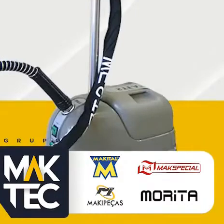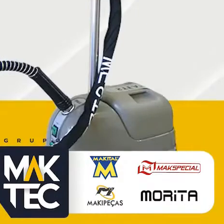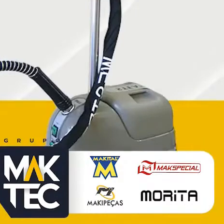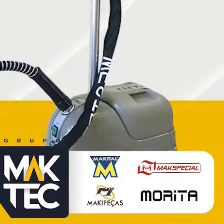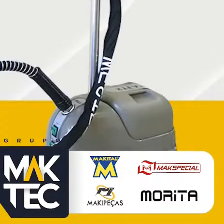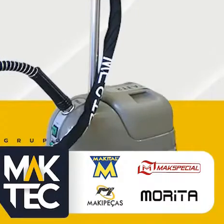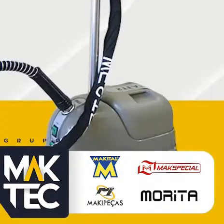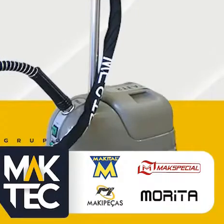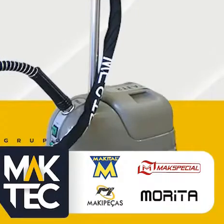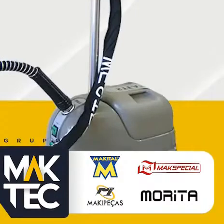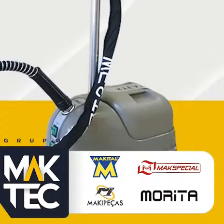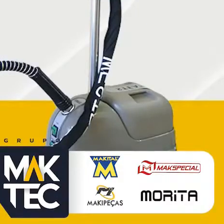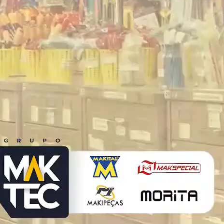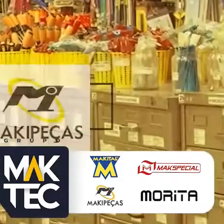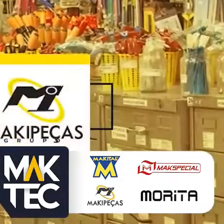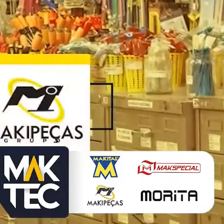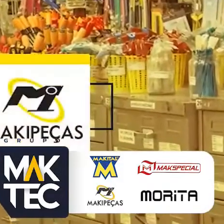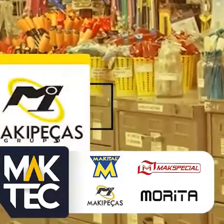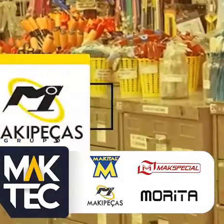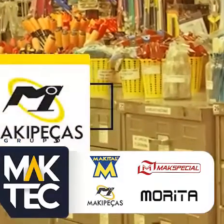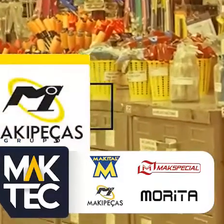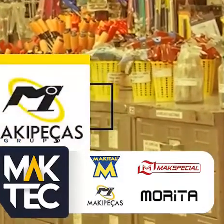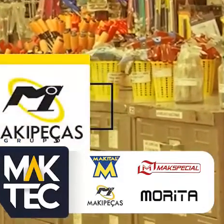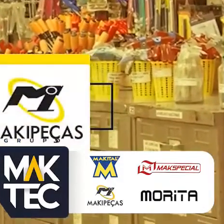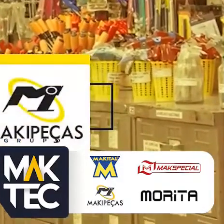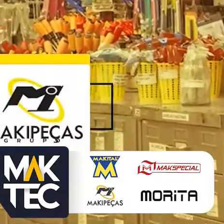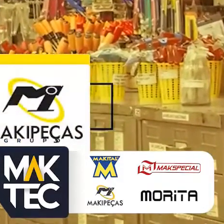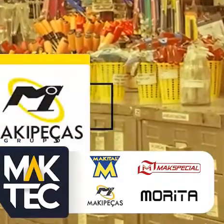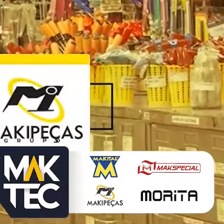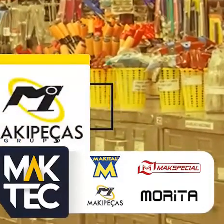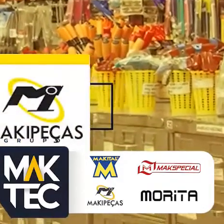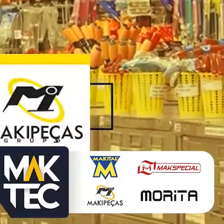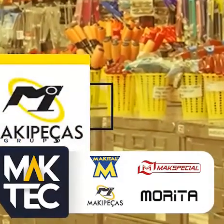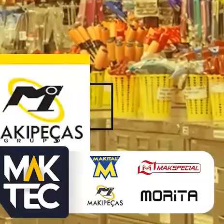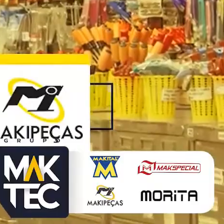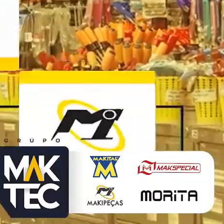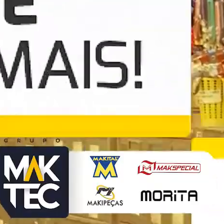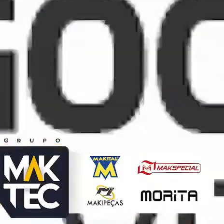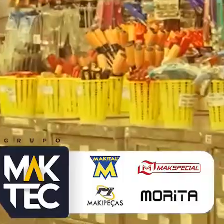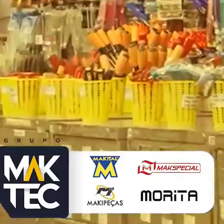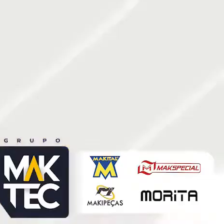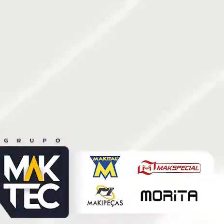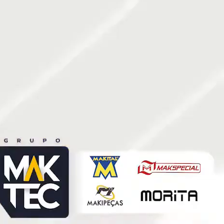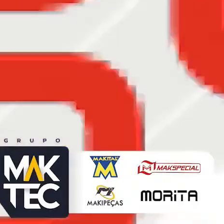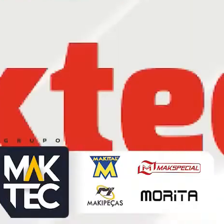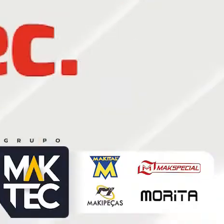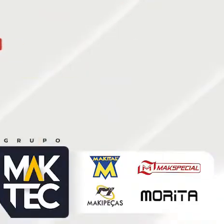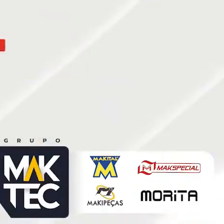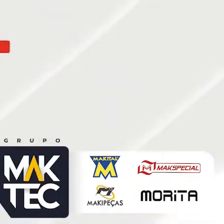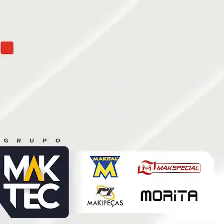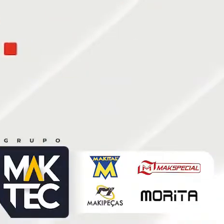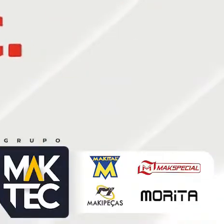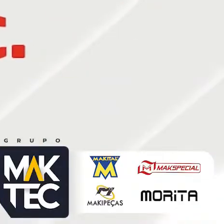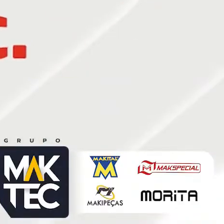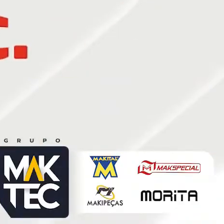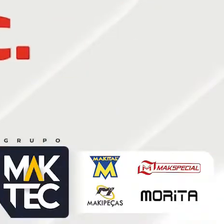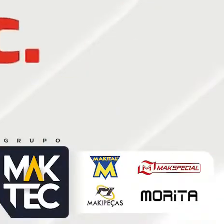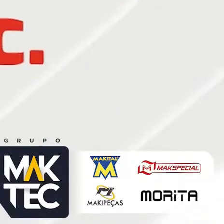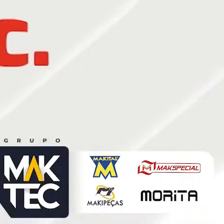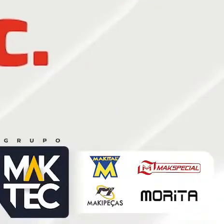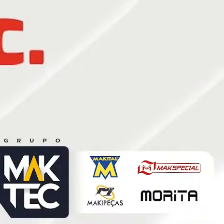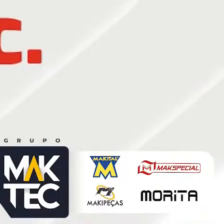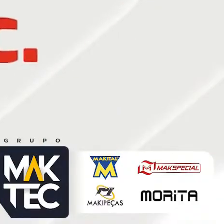com as melhores condições de pagamento do mercado. Invista no seu negócio e produza cada vez mais. Em breve